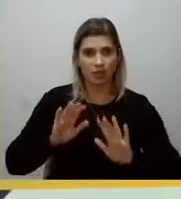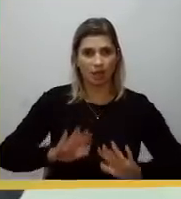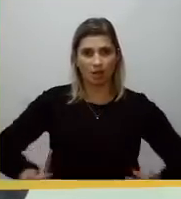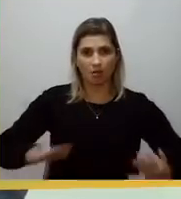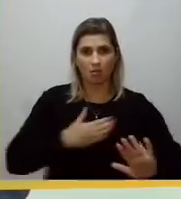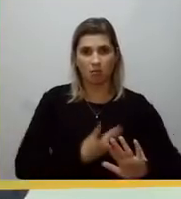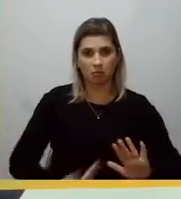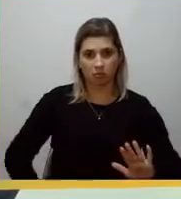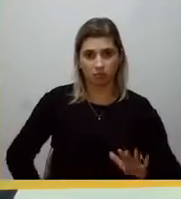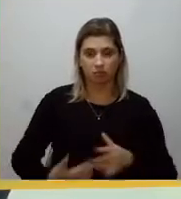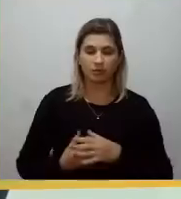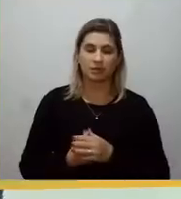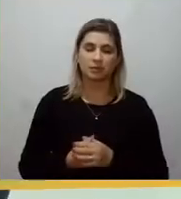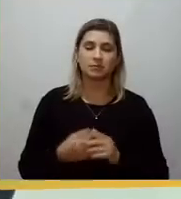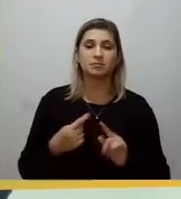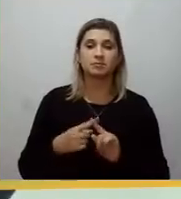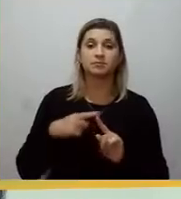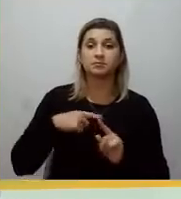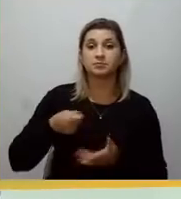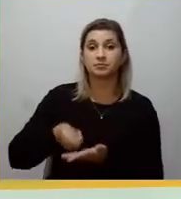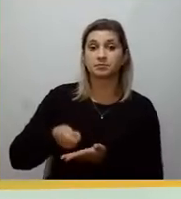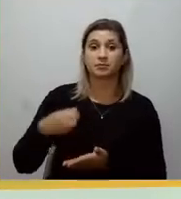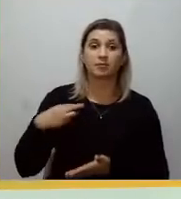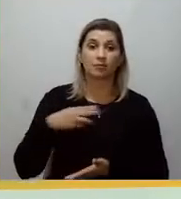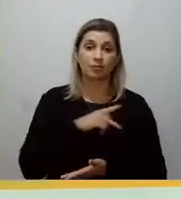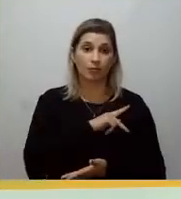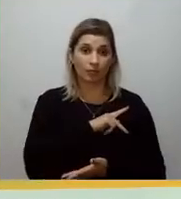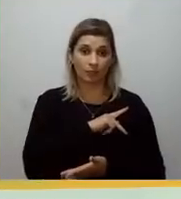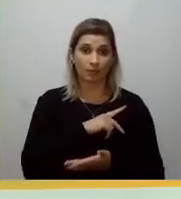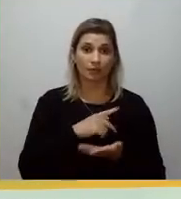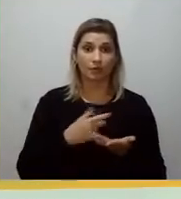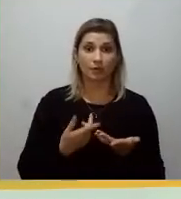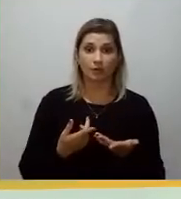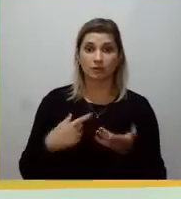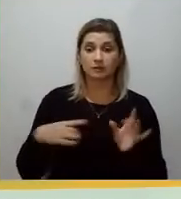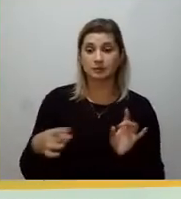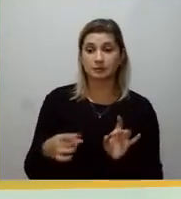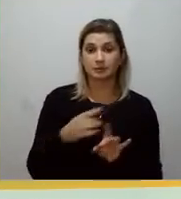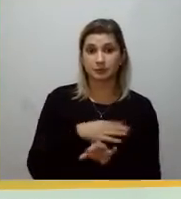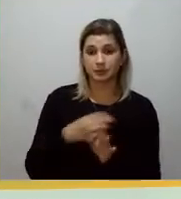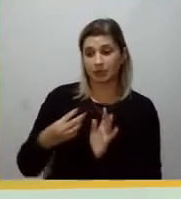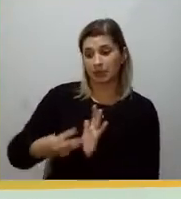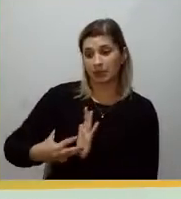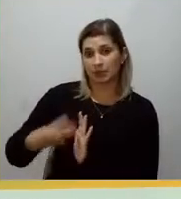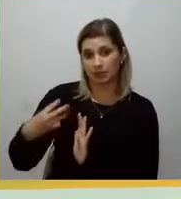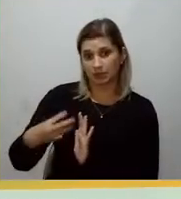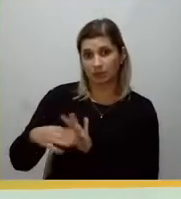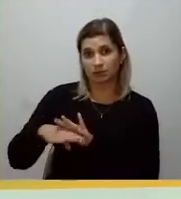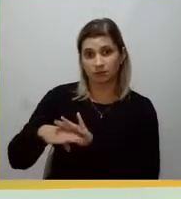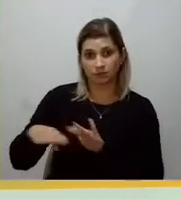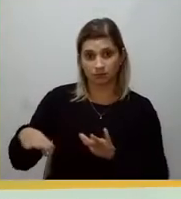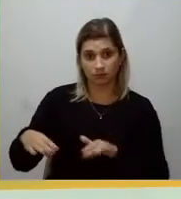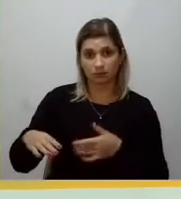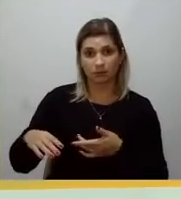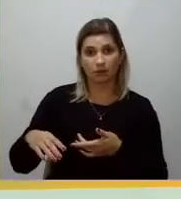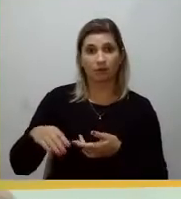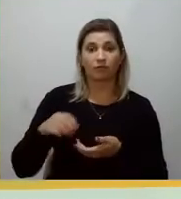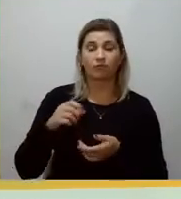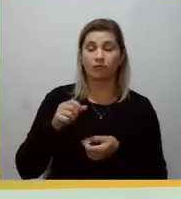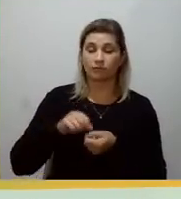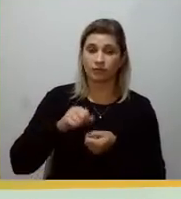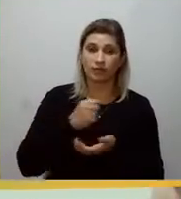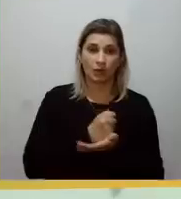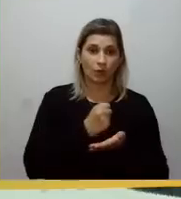do Ministério Público que você encerrasse aqueles terceirizados, pessoal que fazia o contrato até dezembro e